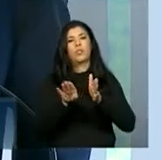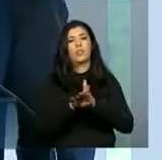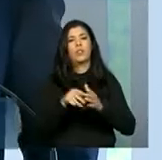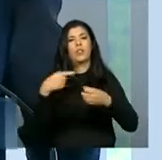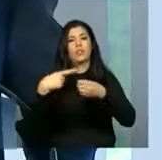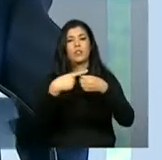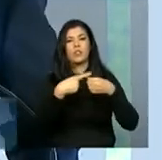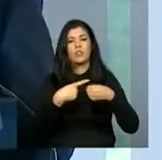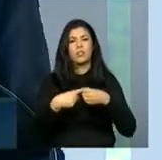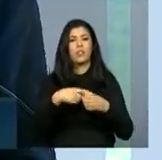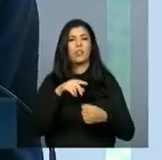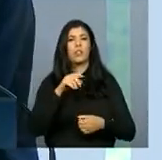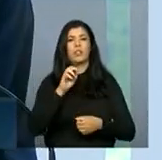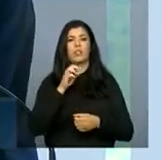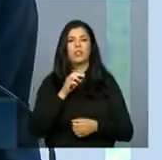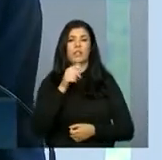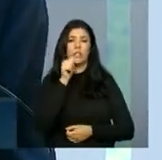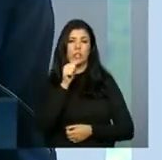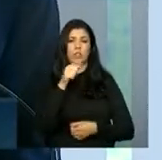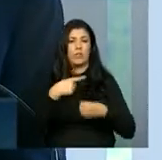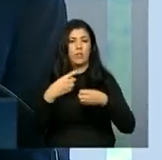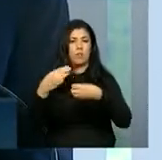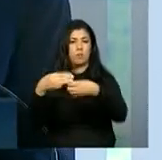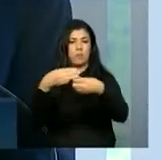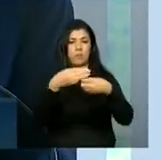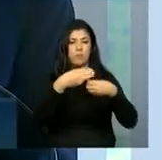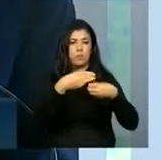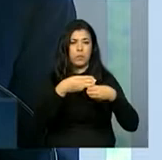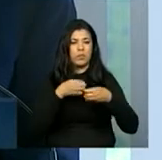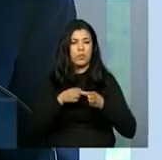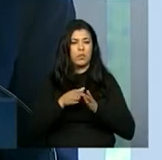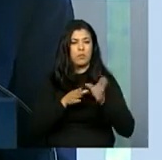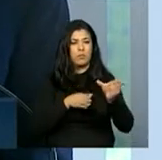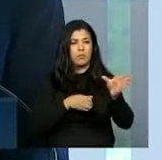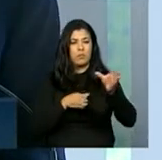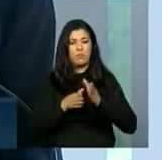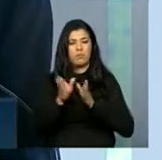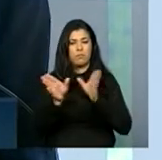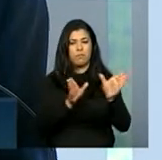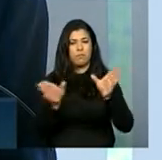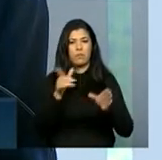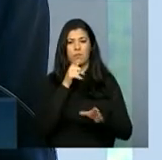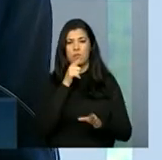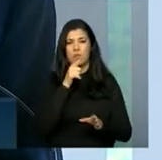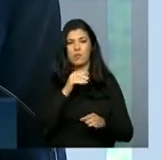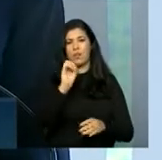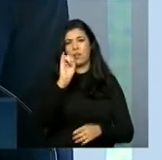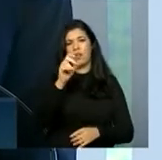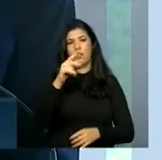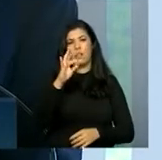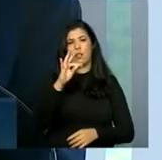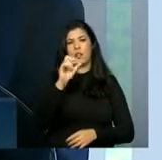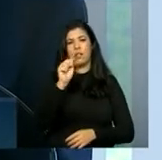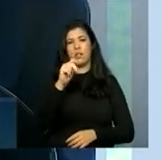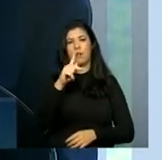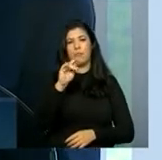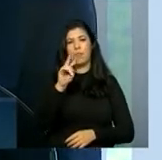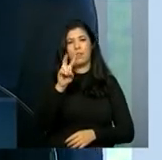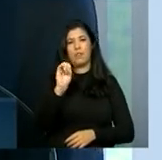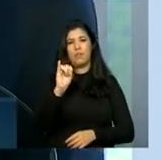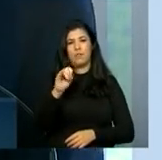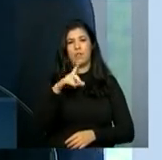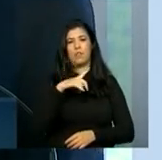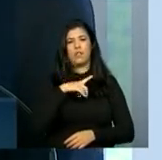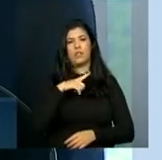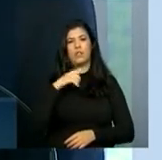Serra Vargem Grande Depois ainda Itapevi Jandira chegaremos até